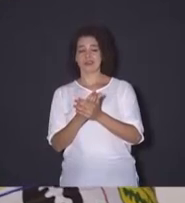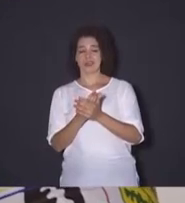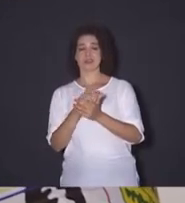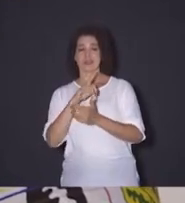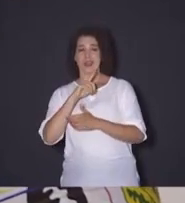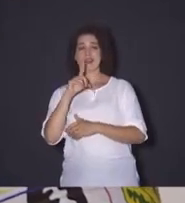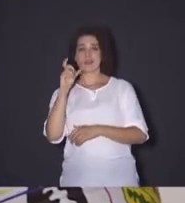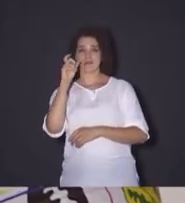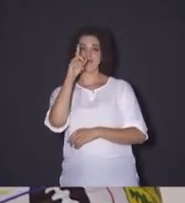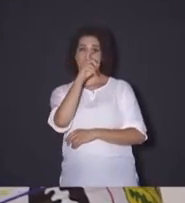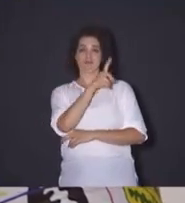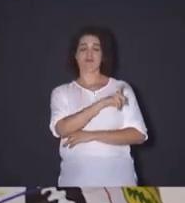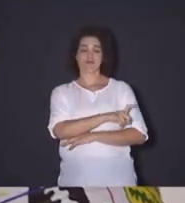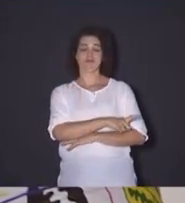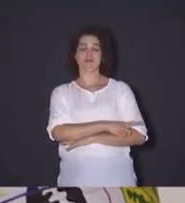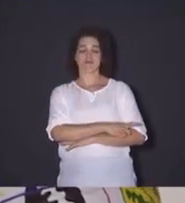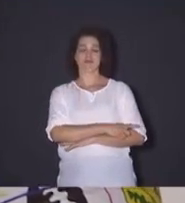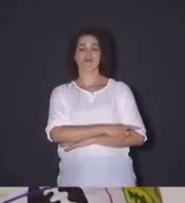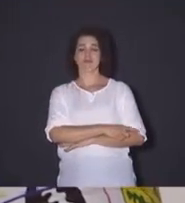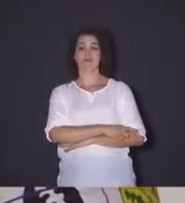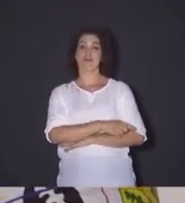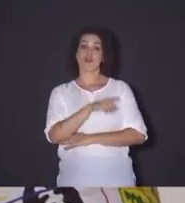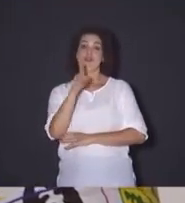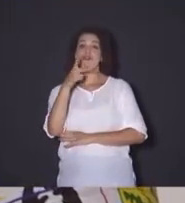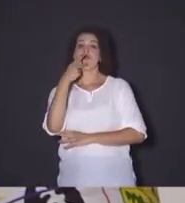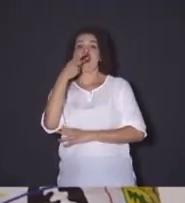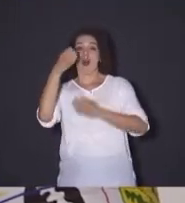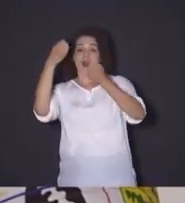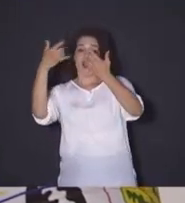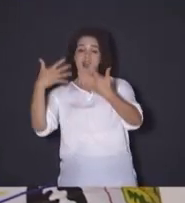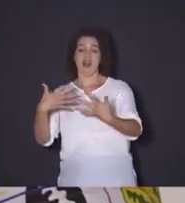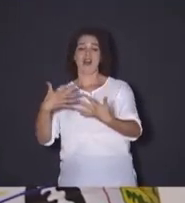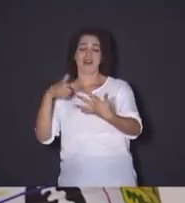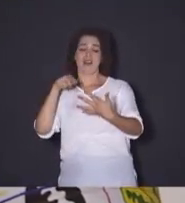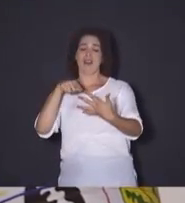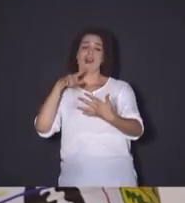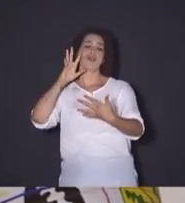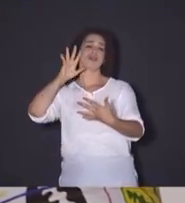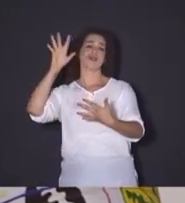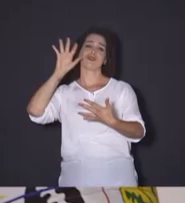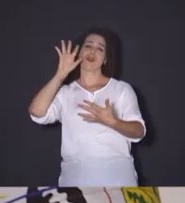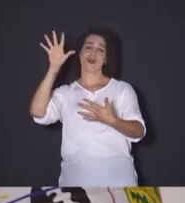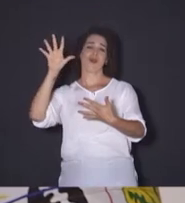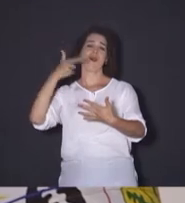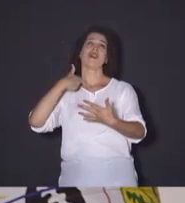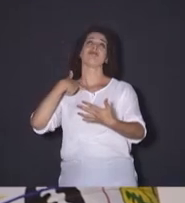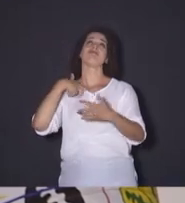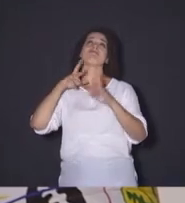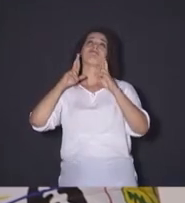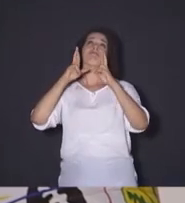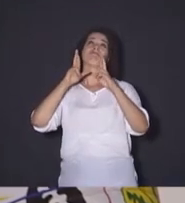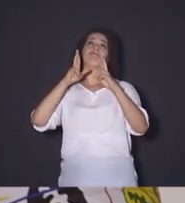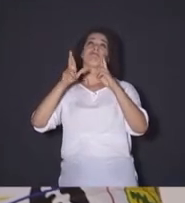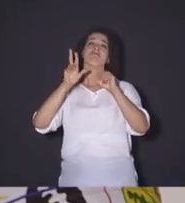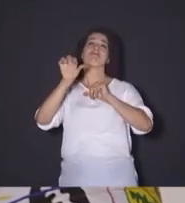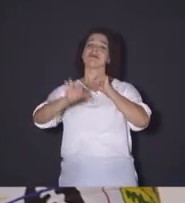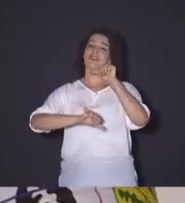está falando é um sonho e espero que vire verdadeiramente